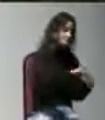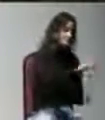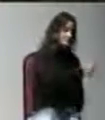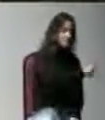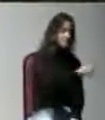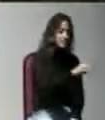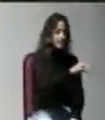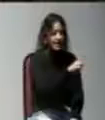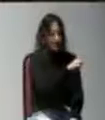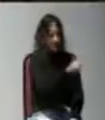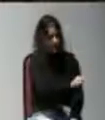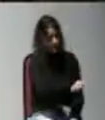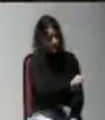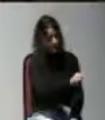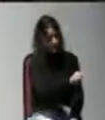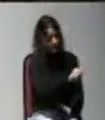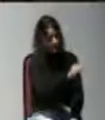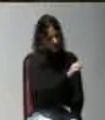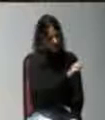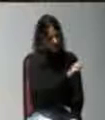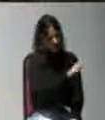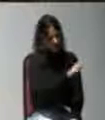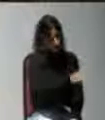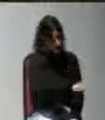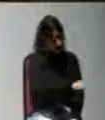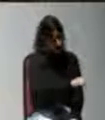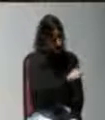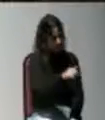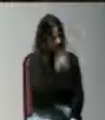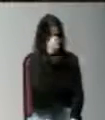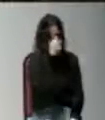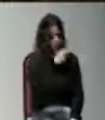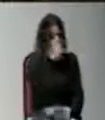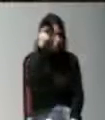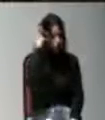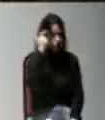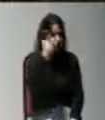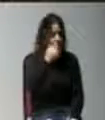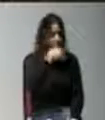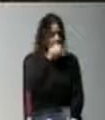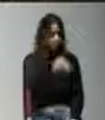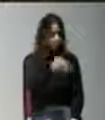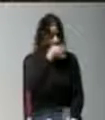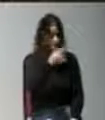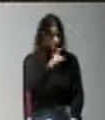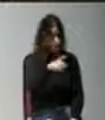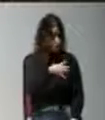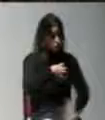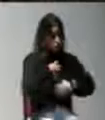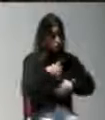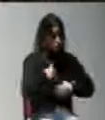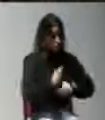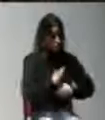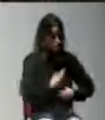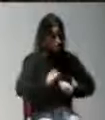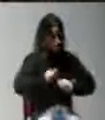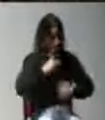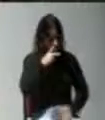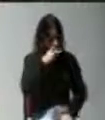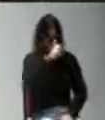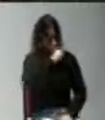Como Michel ficou sujeito, talvez essa seja uma das formas de fortalecer, para poder